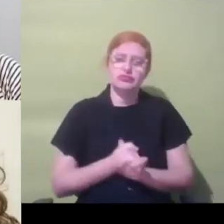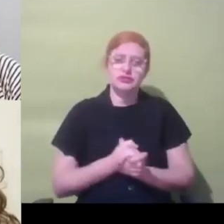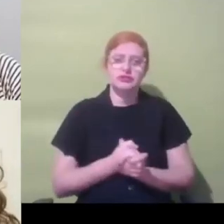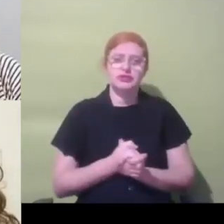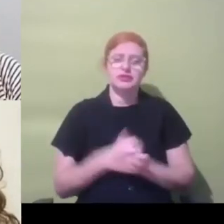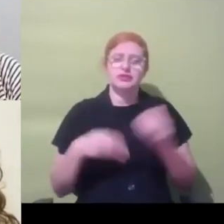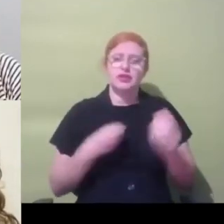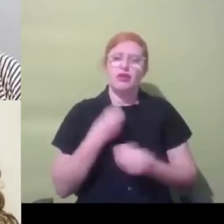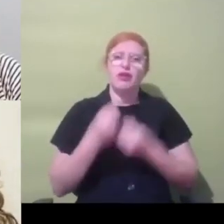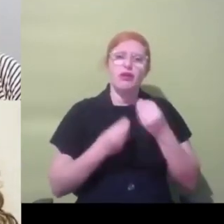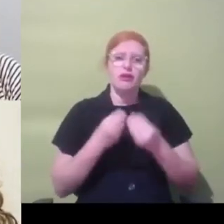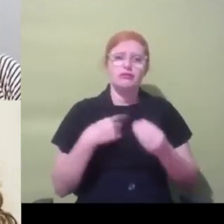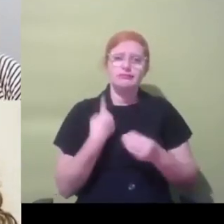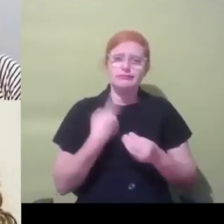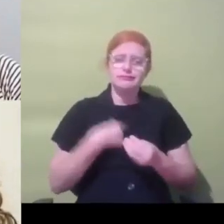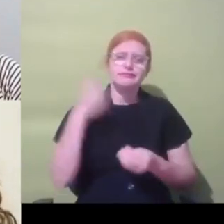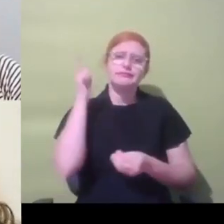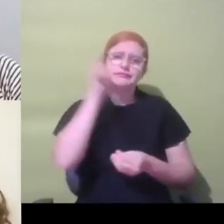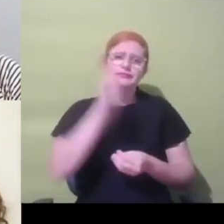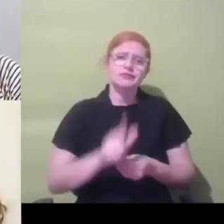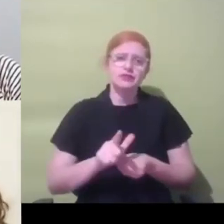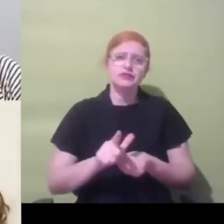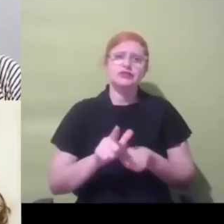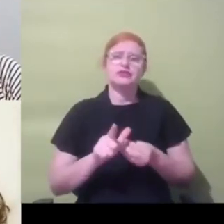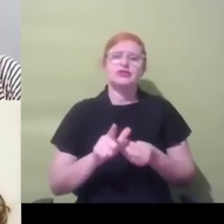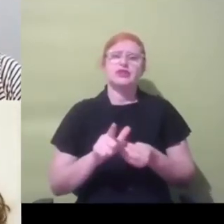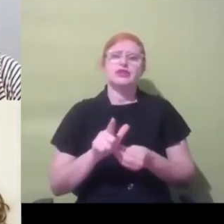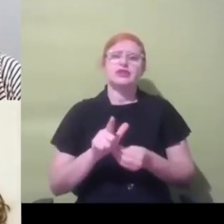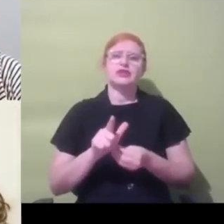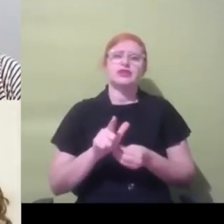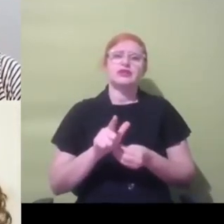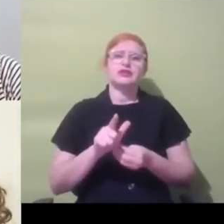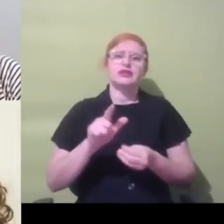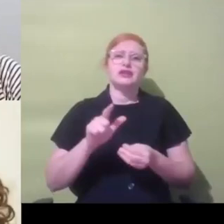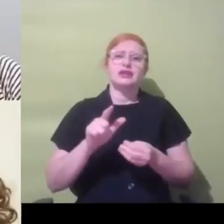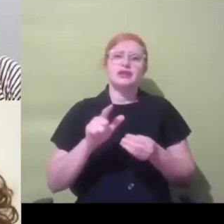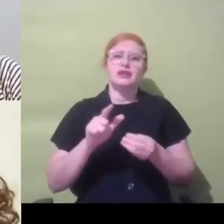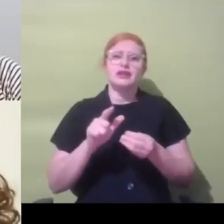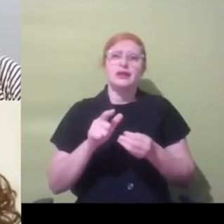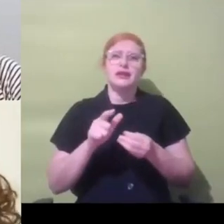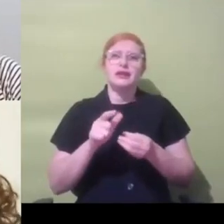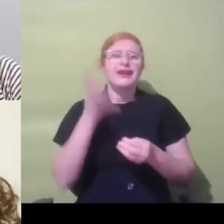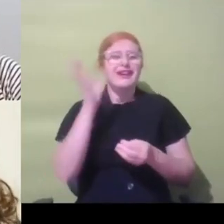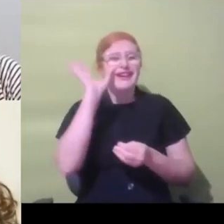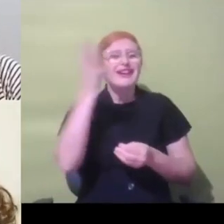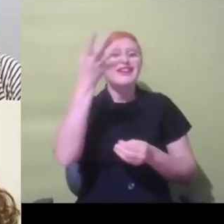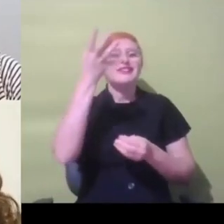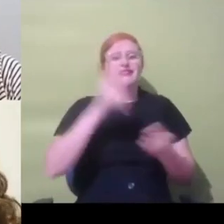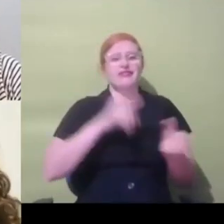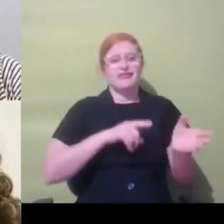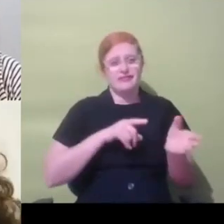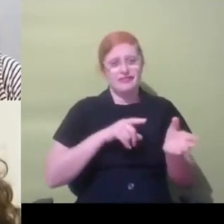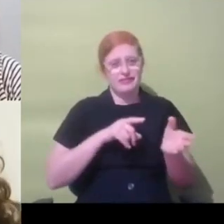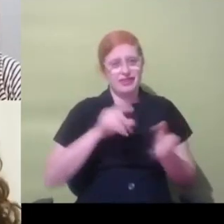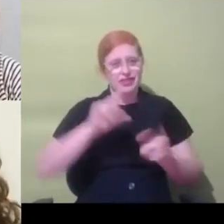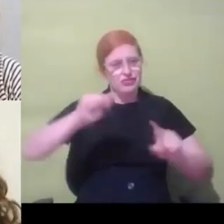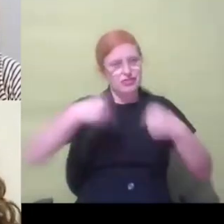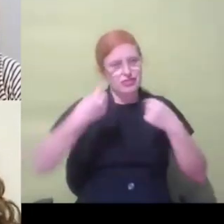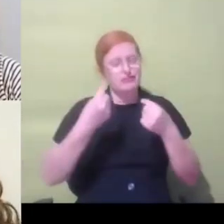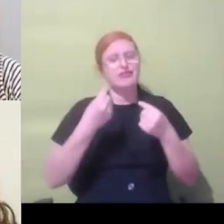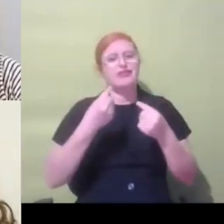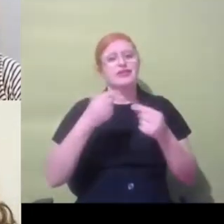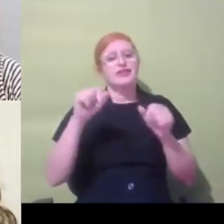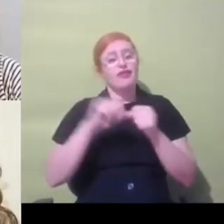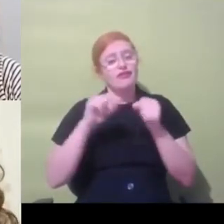E como a gente poderia contornar alguns desses desafios. E aí, daí que surgiu a pesquisa, né? Que era para entender o